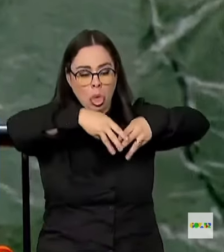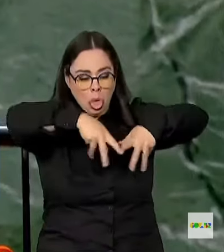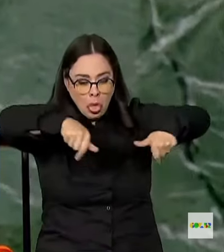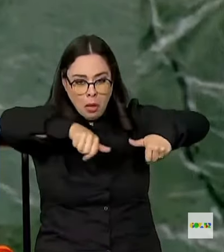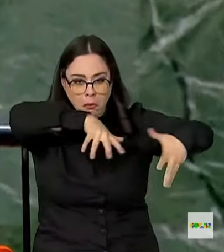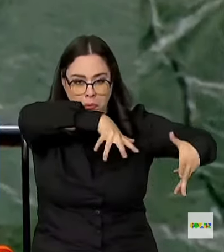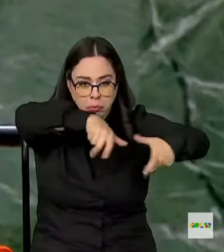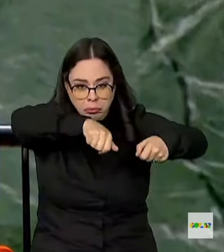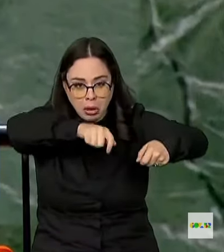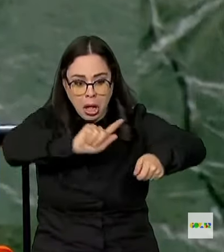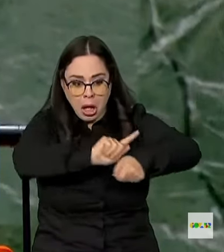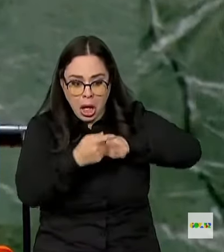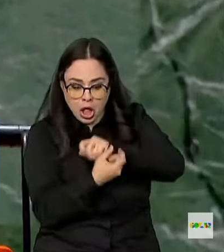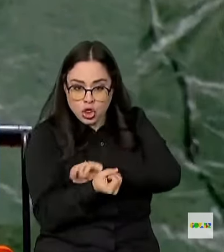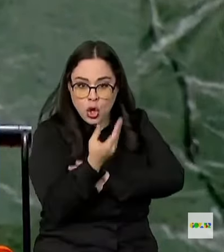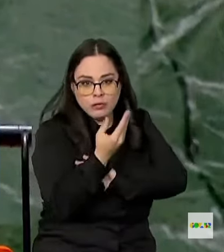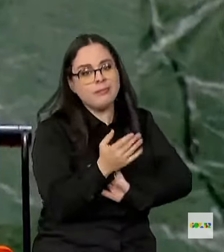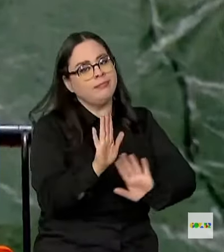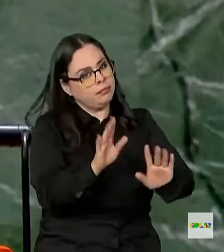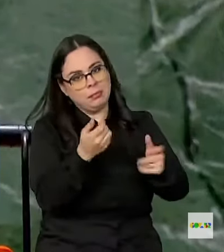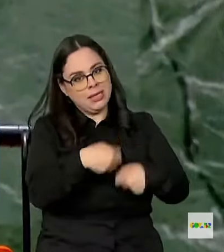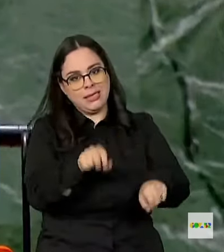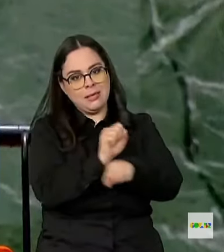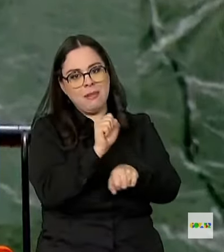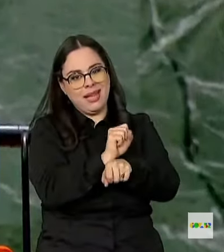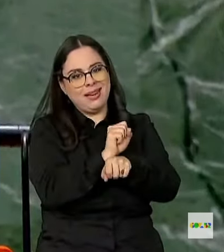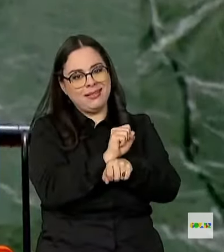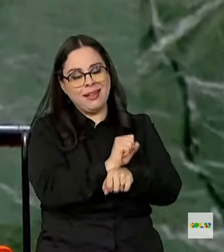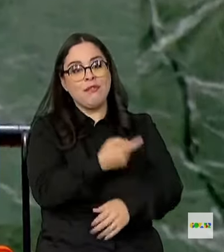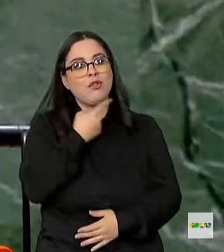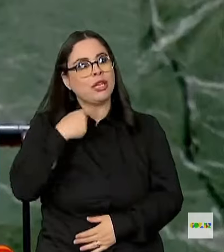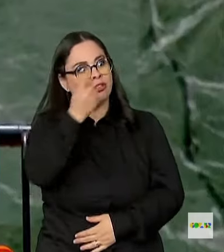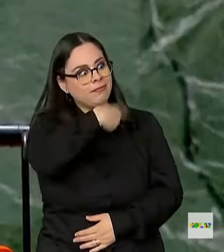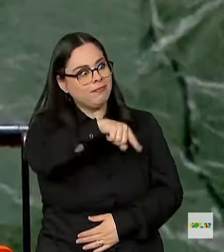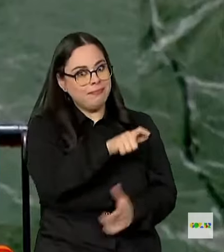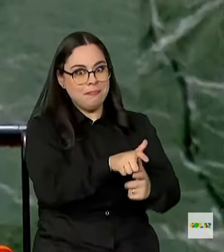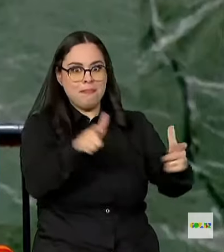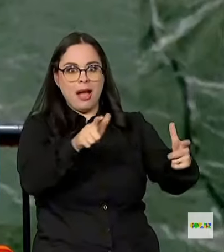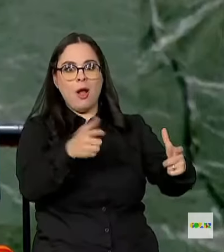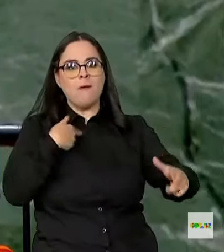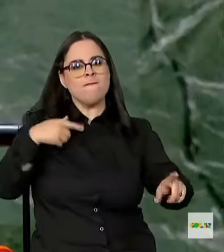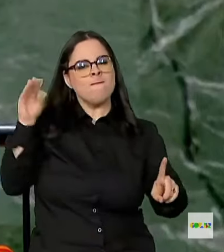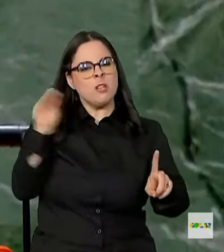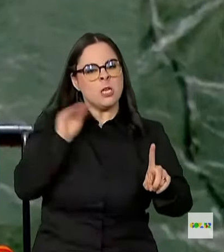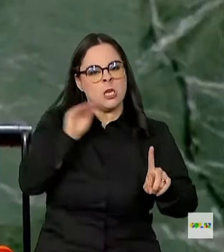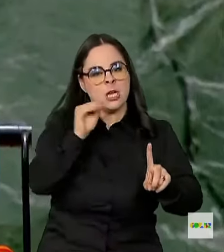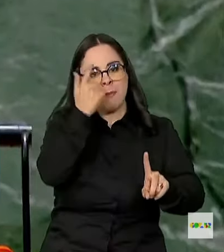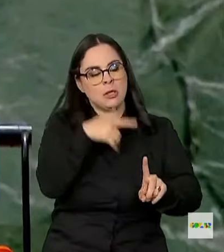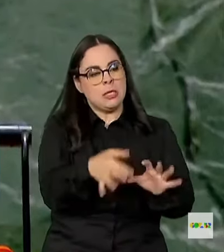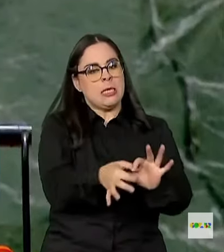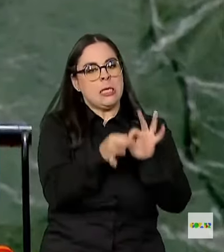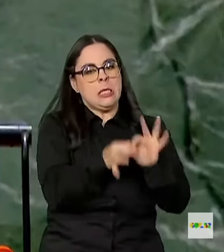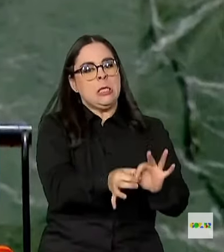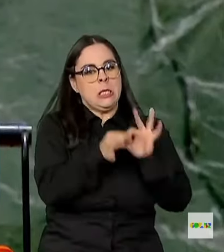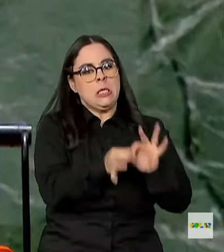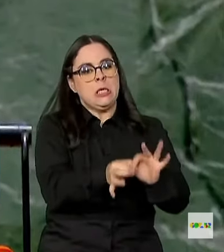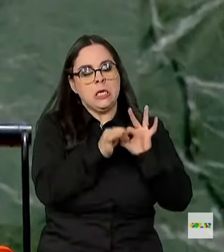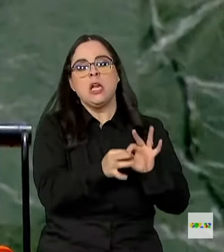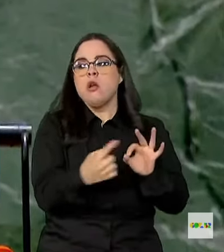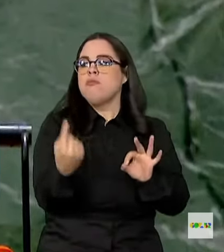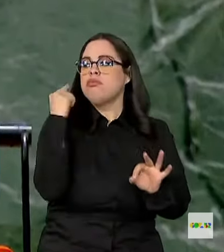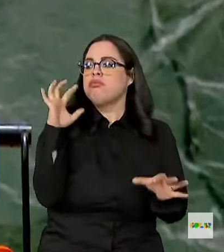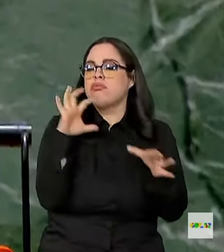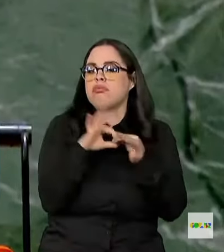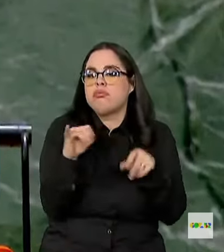nova governança global. A vontade da maioria pode persuadir os que se apegam às expressões cruas